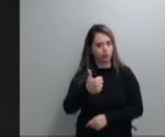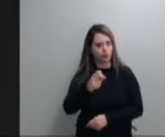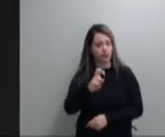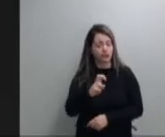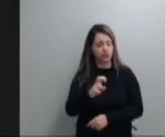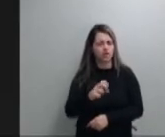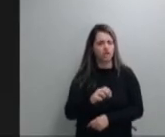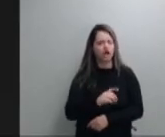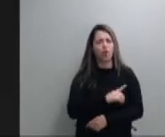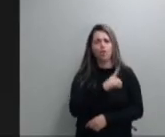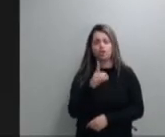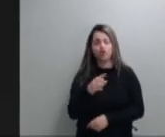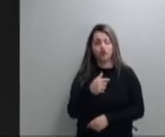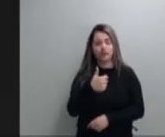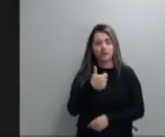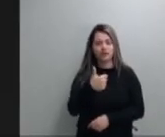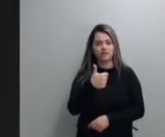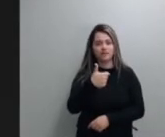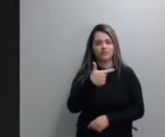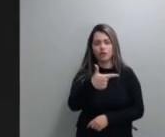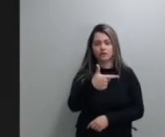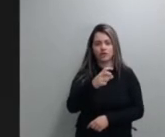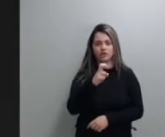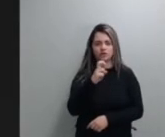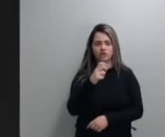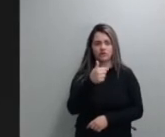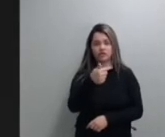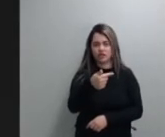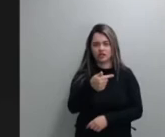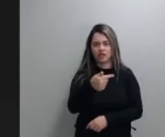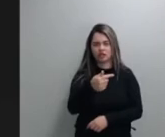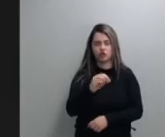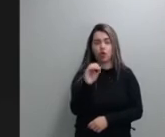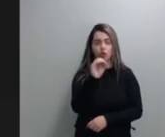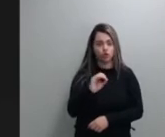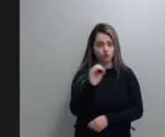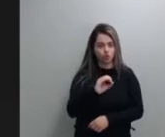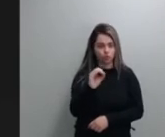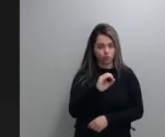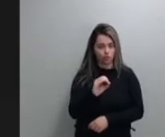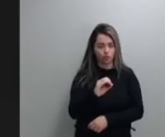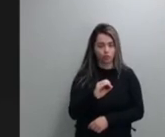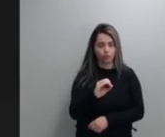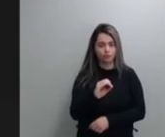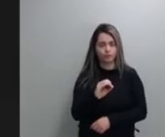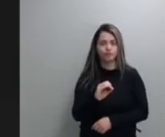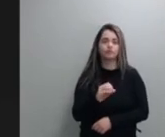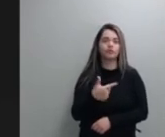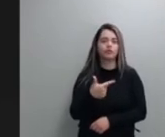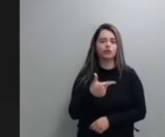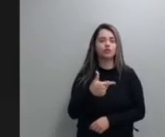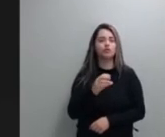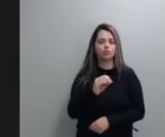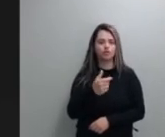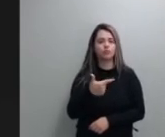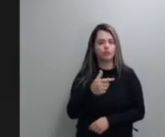2015, e aqui eu reforço, porque as datas são importantes para que se entenda a alteração que foi efetivada.